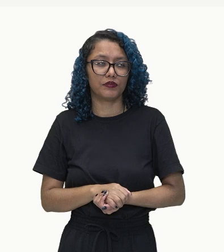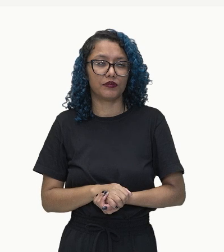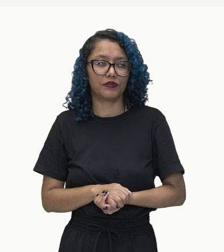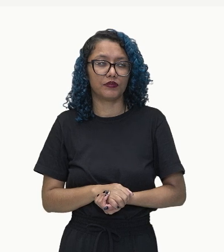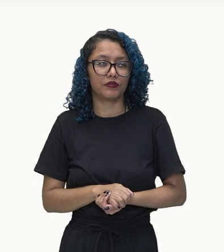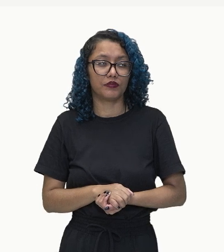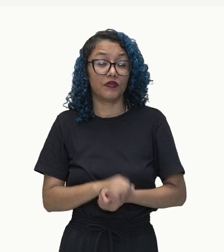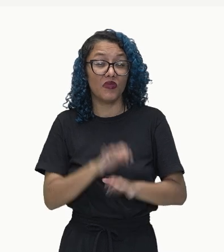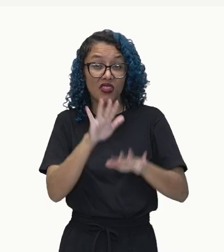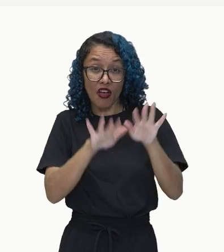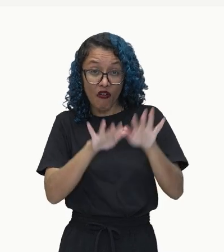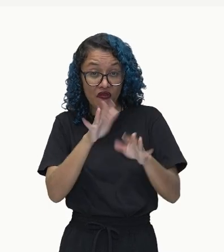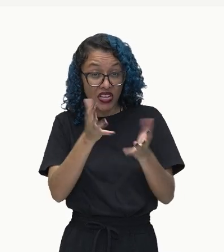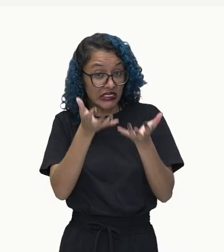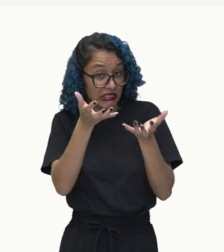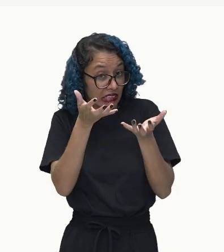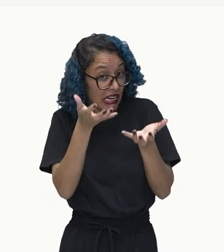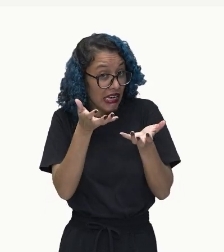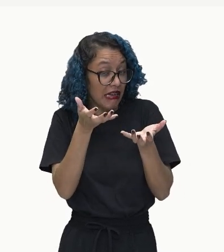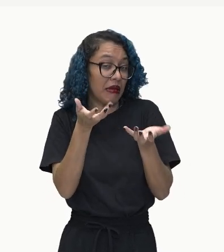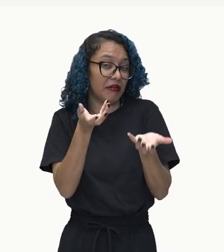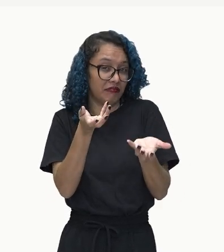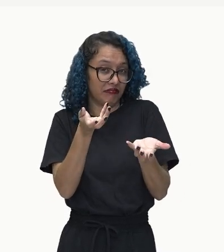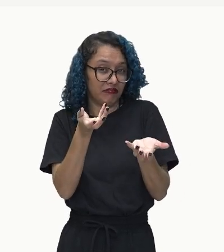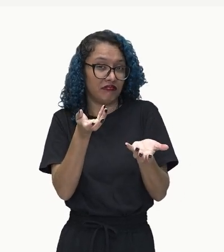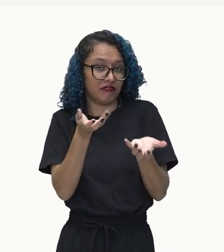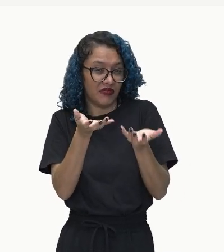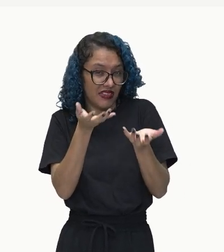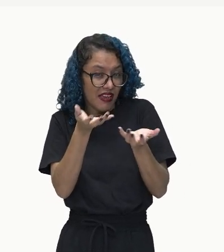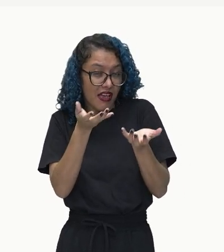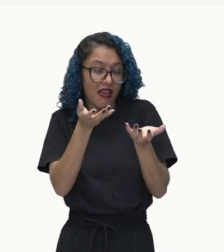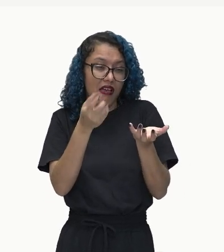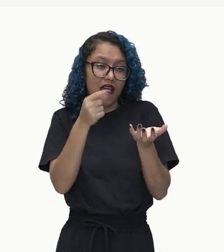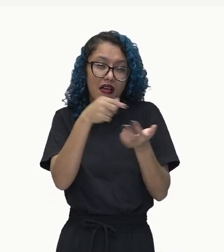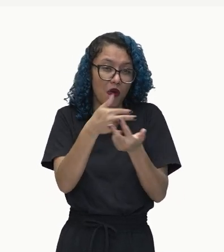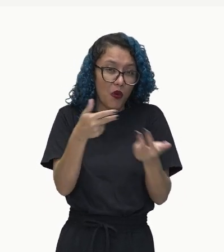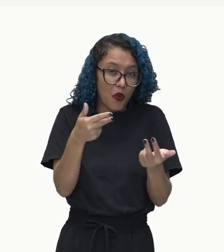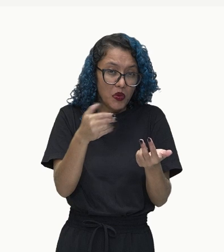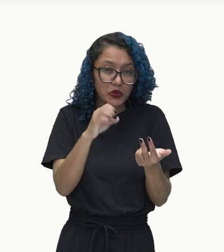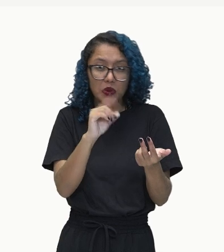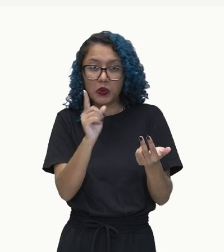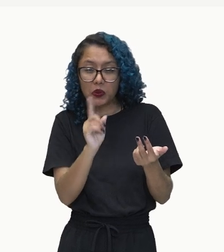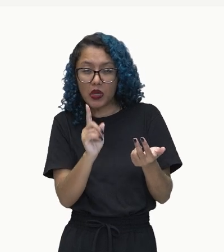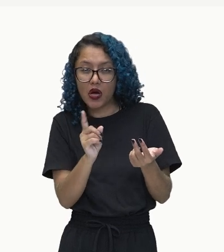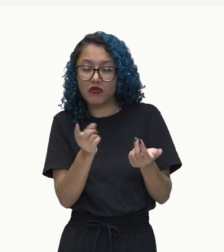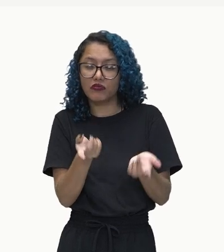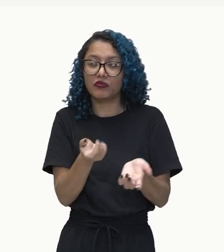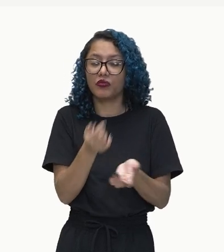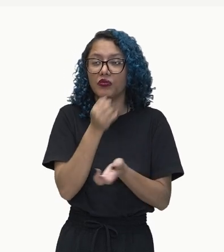querer o produto, querer o produto ou não, né? A partir ali das